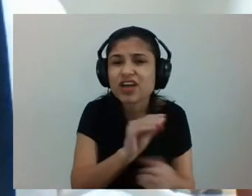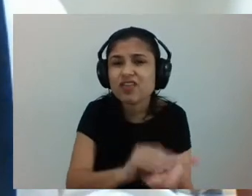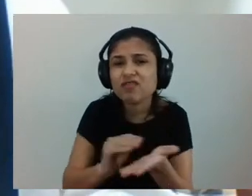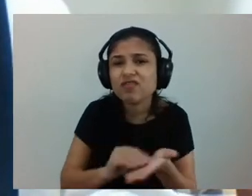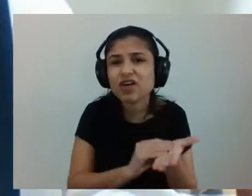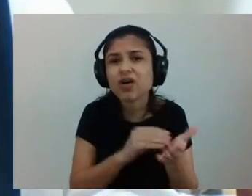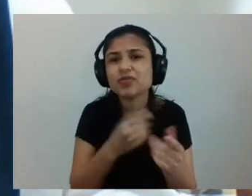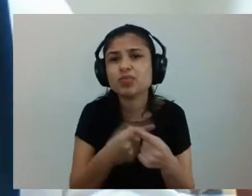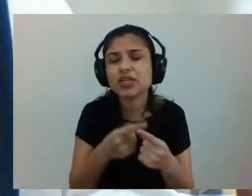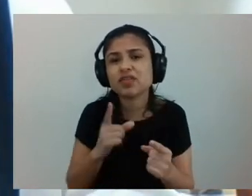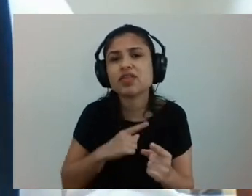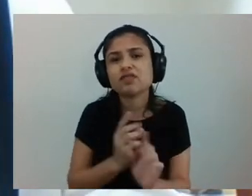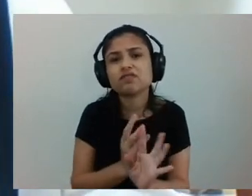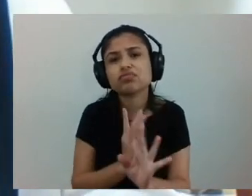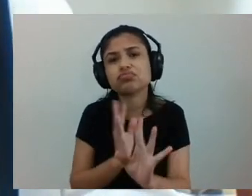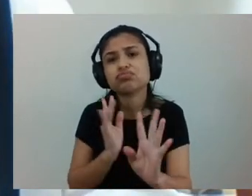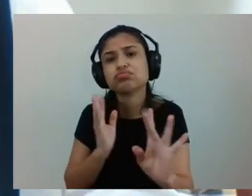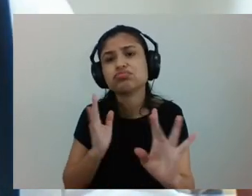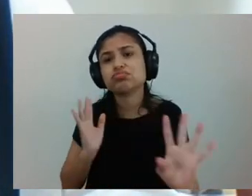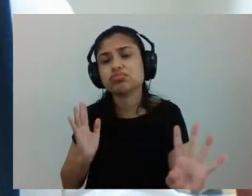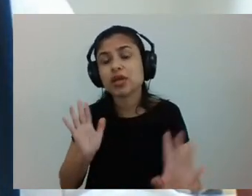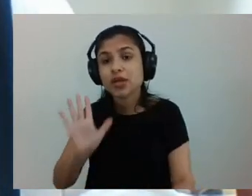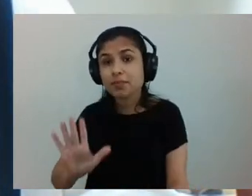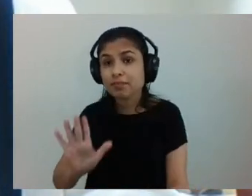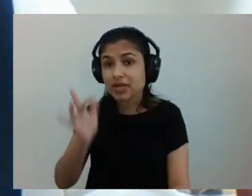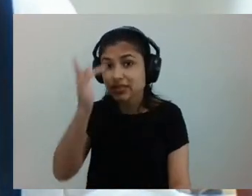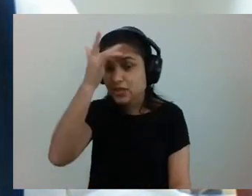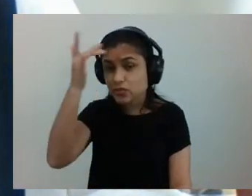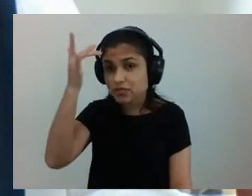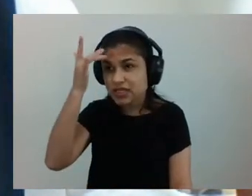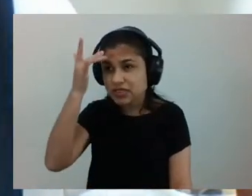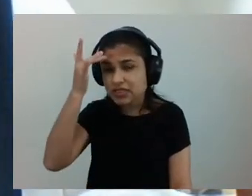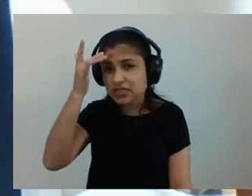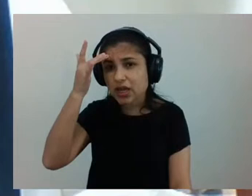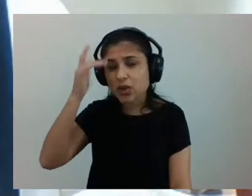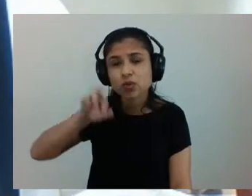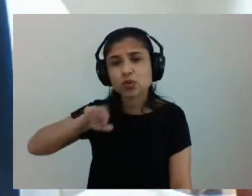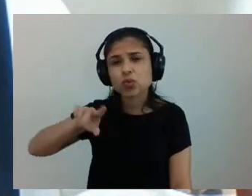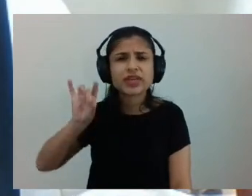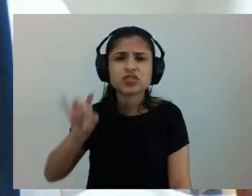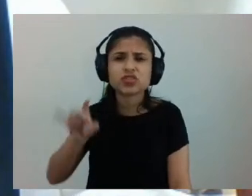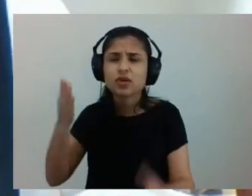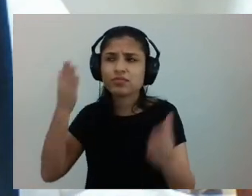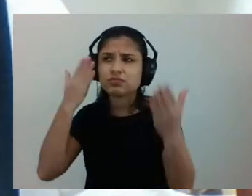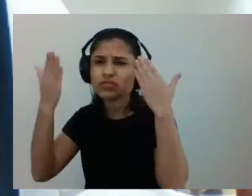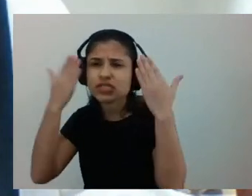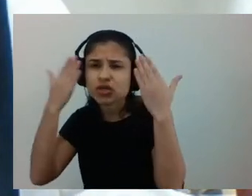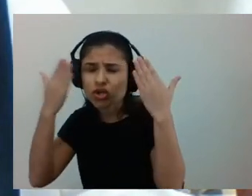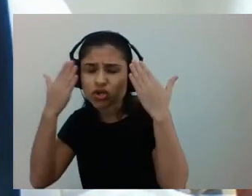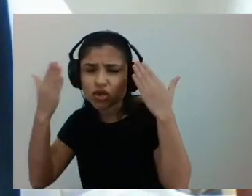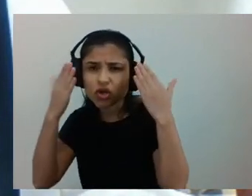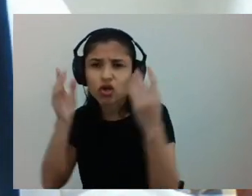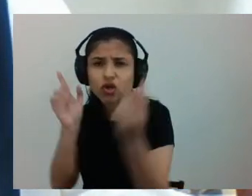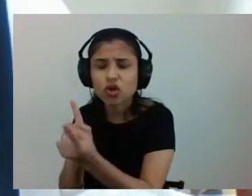longa. Mas saúde mental não é somente apoio psicológico e também não é somente no DEAS. Então,